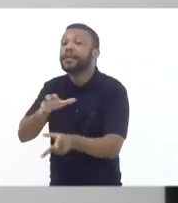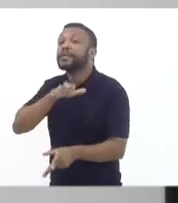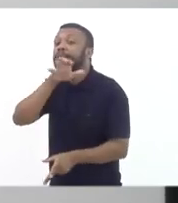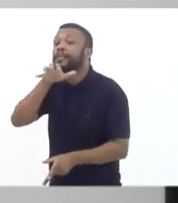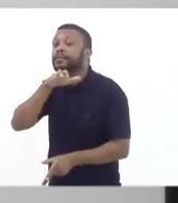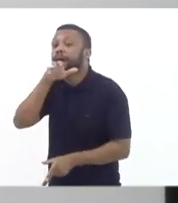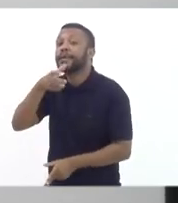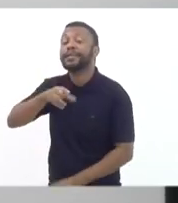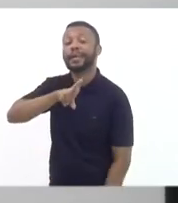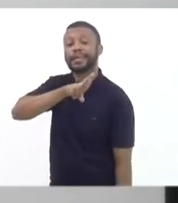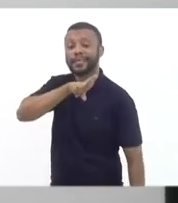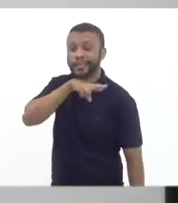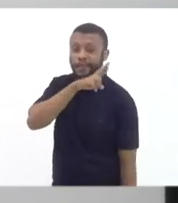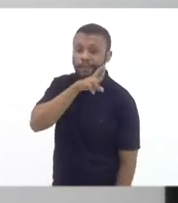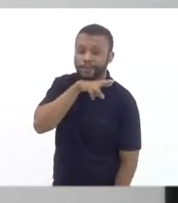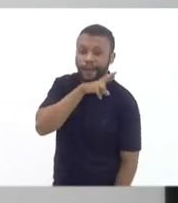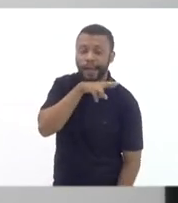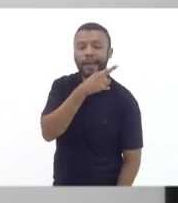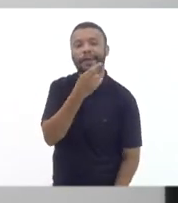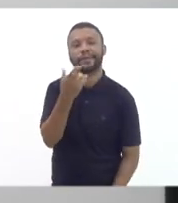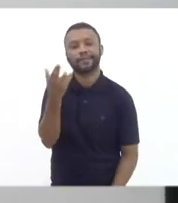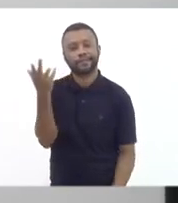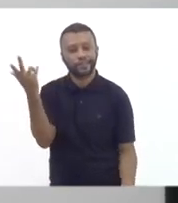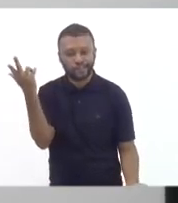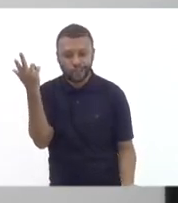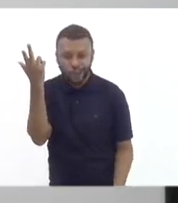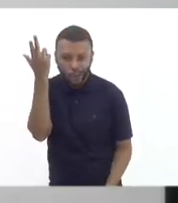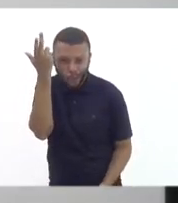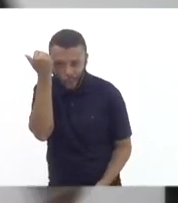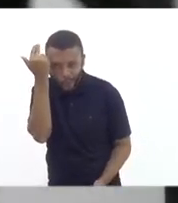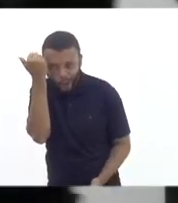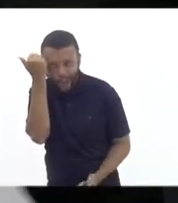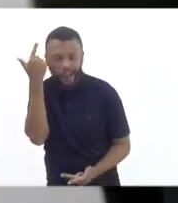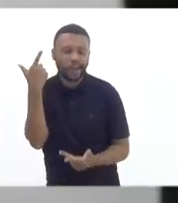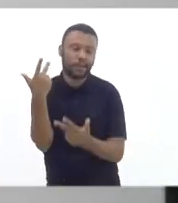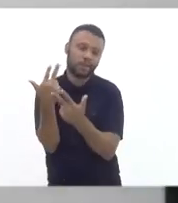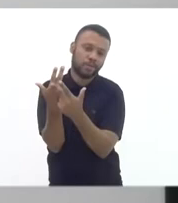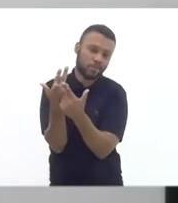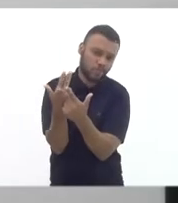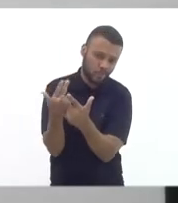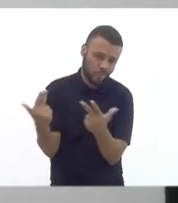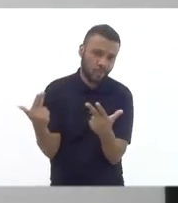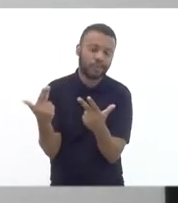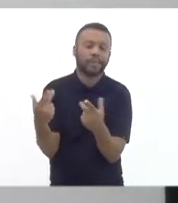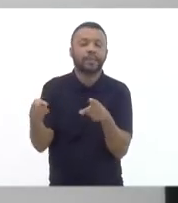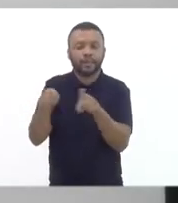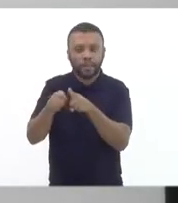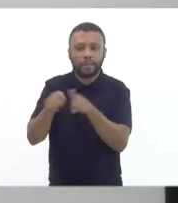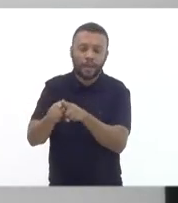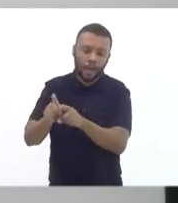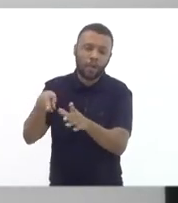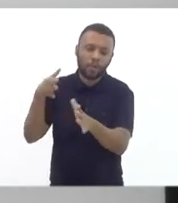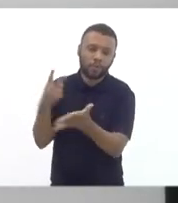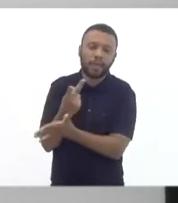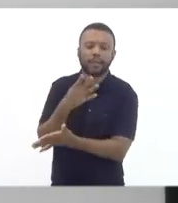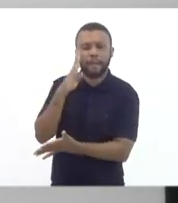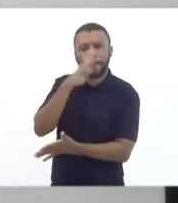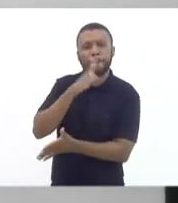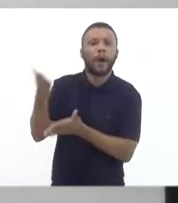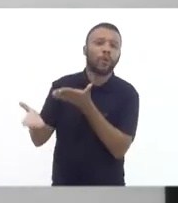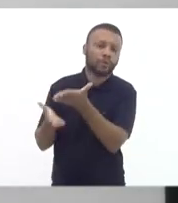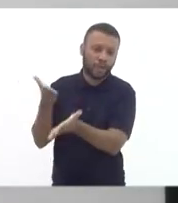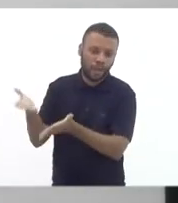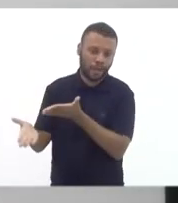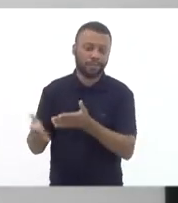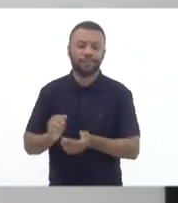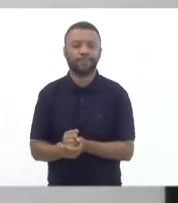Que também passam por situações importantes de maus tratos e abandono. E, em termos de